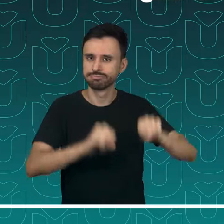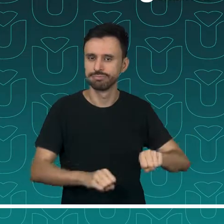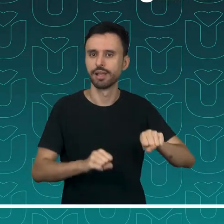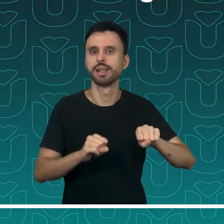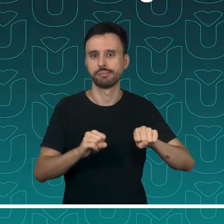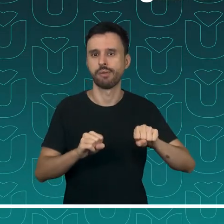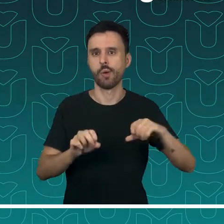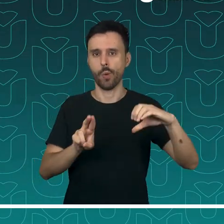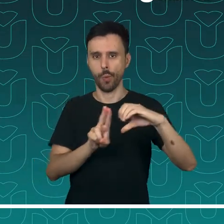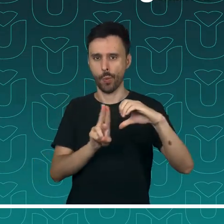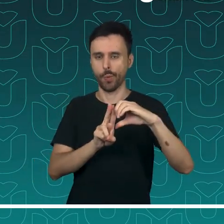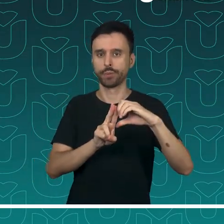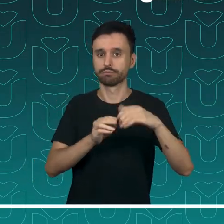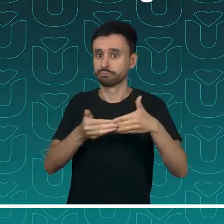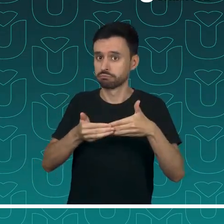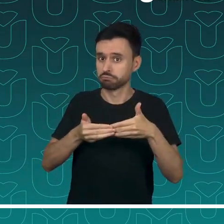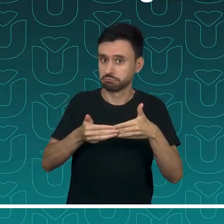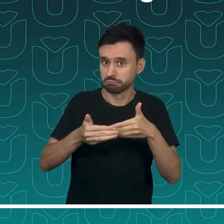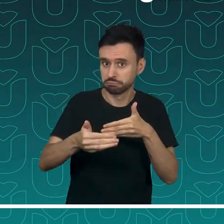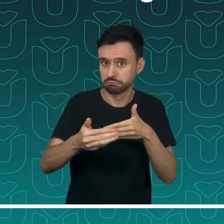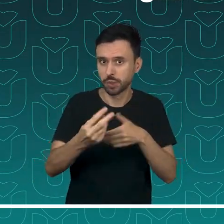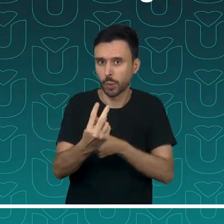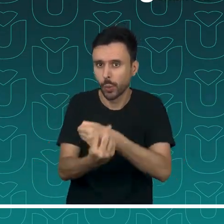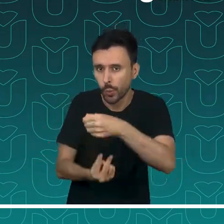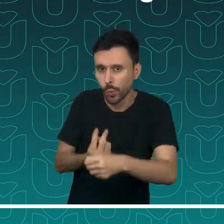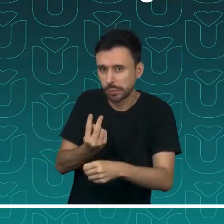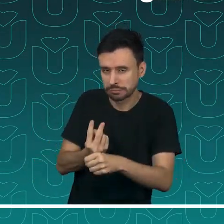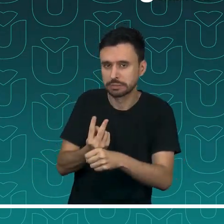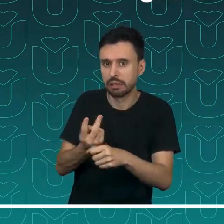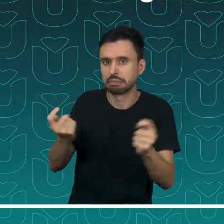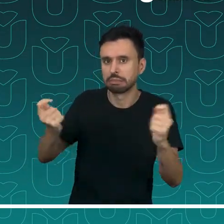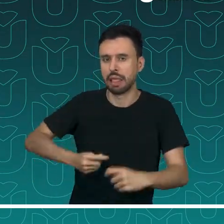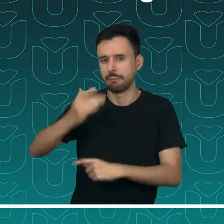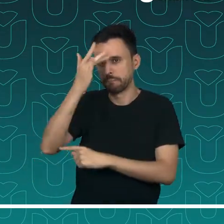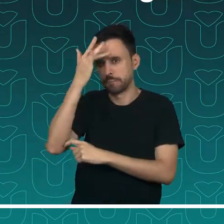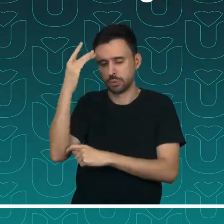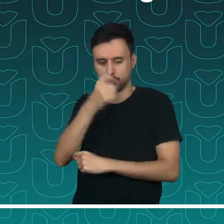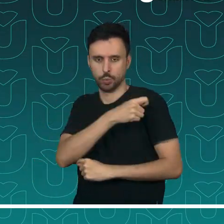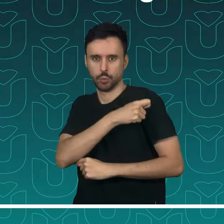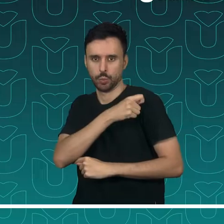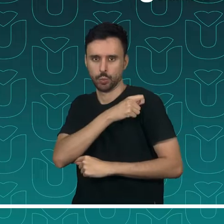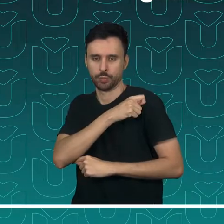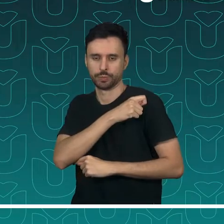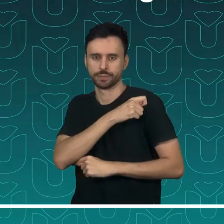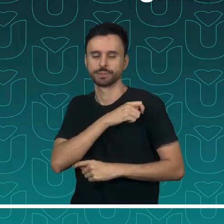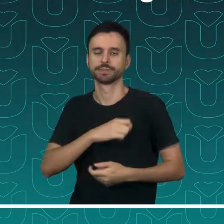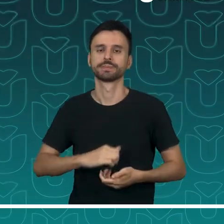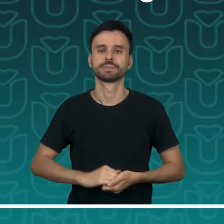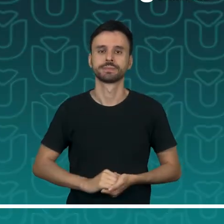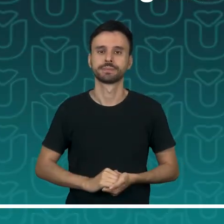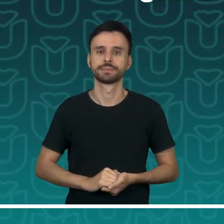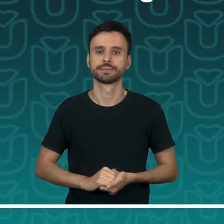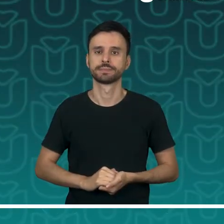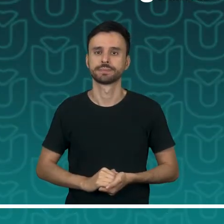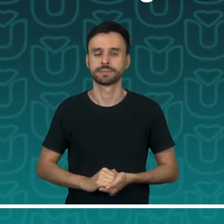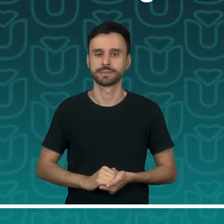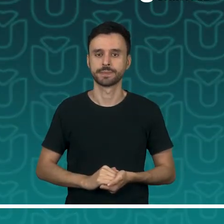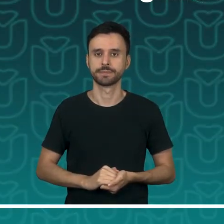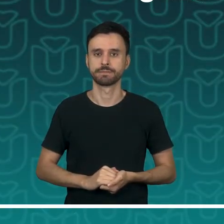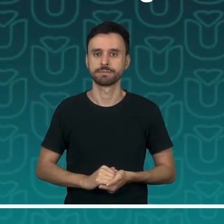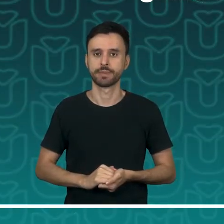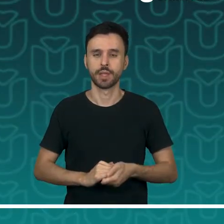Sistemas aqui da Faculdade Uníntese. Ao longo de dois anos da graduação, o estudante vai desenvolver a